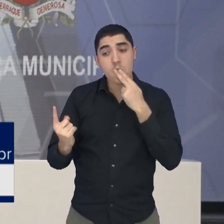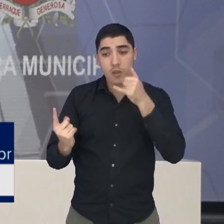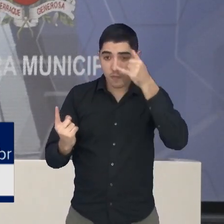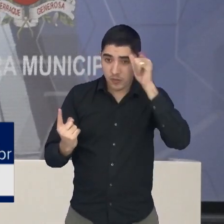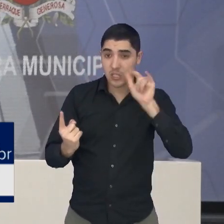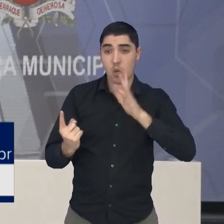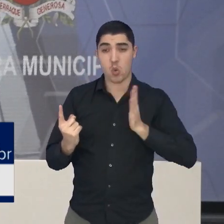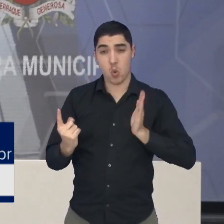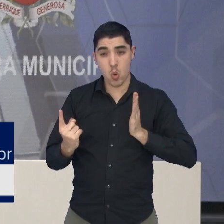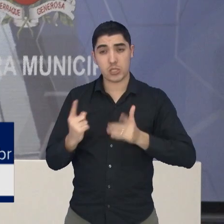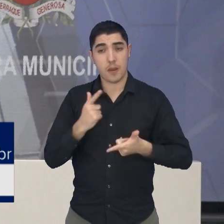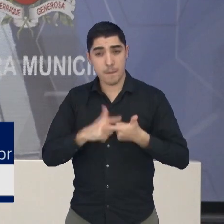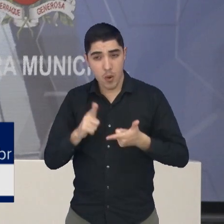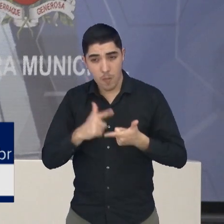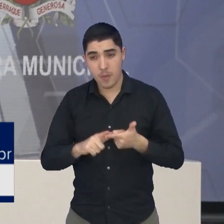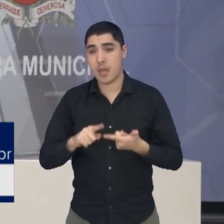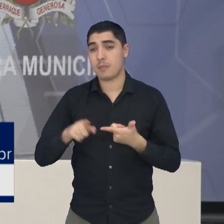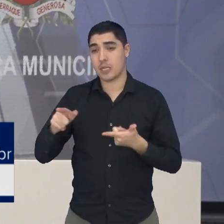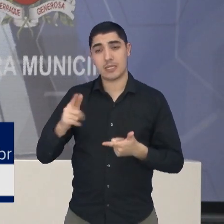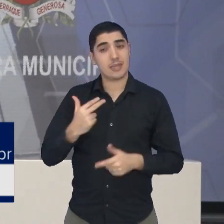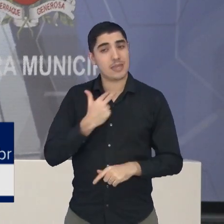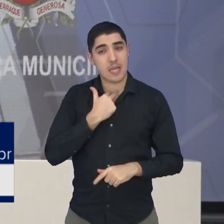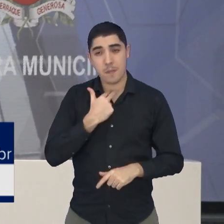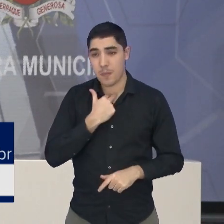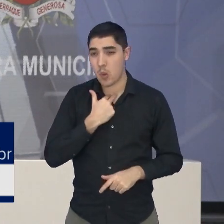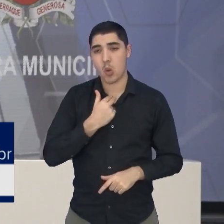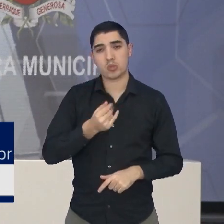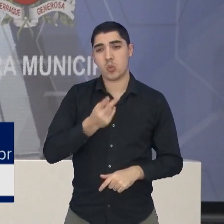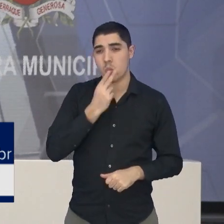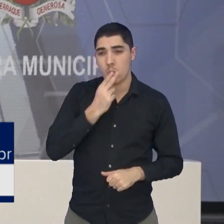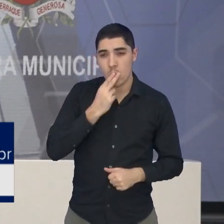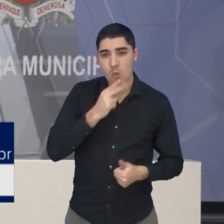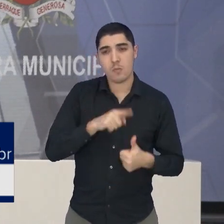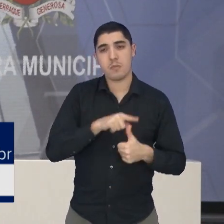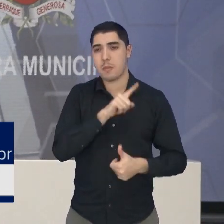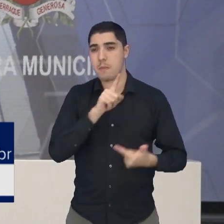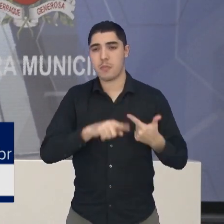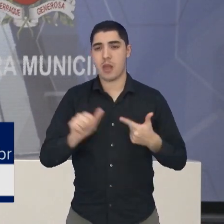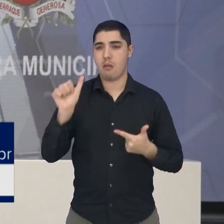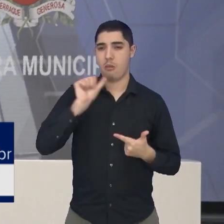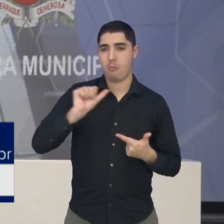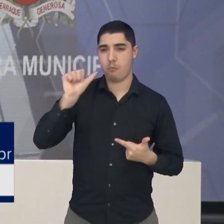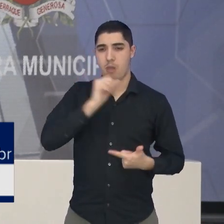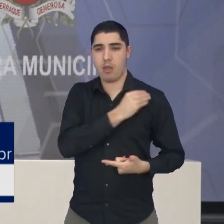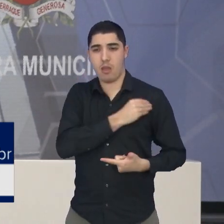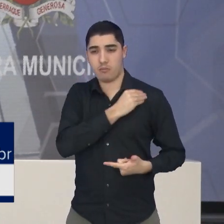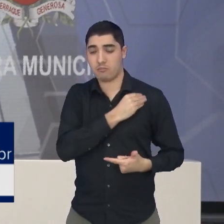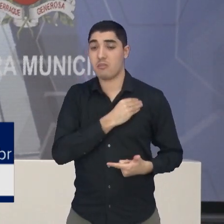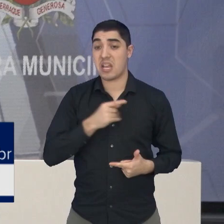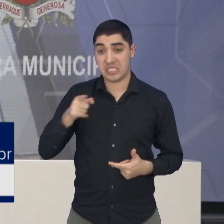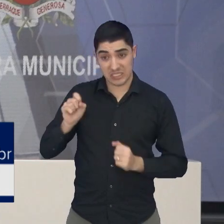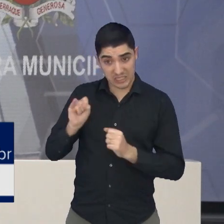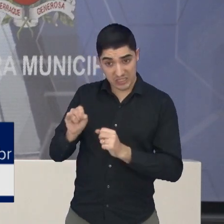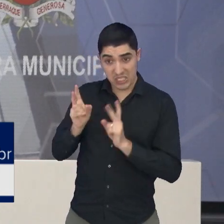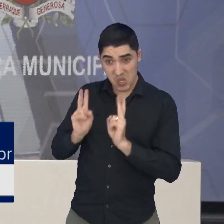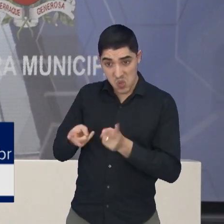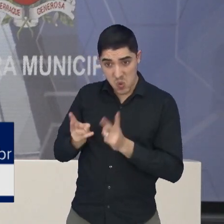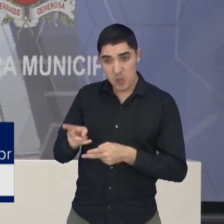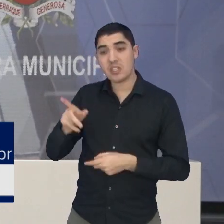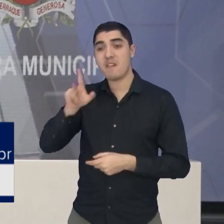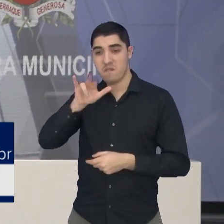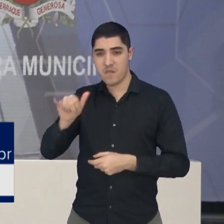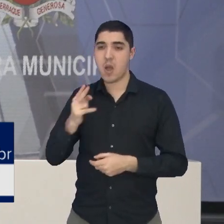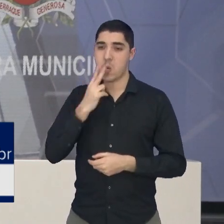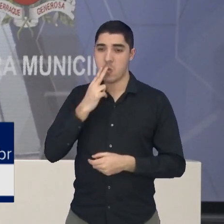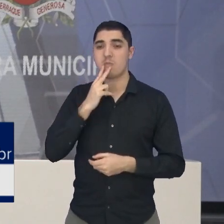fena, o senhor não pode mais fumar, nem beber, o cara vai fumar e beber, vai ter um infarto e morrer. É a